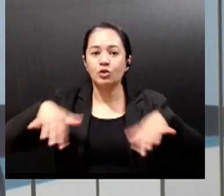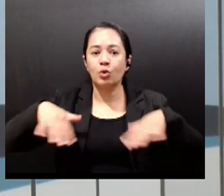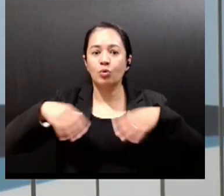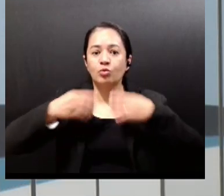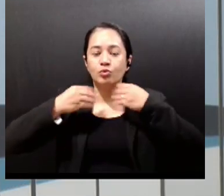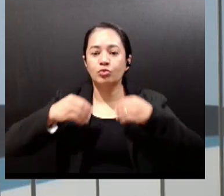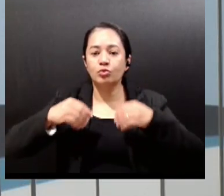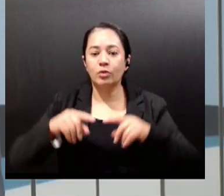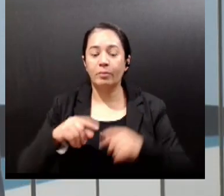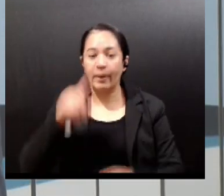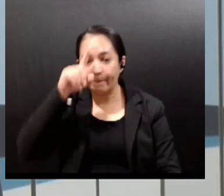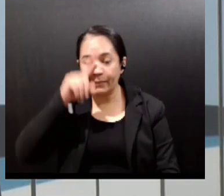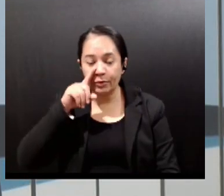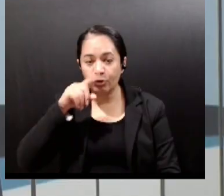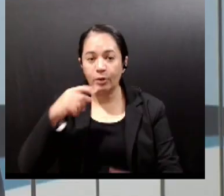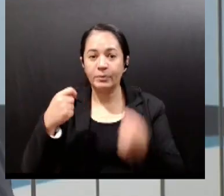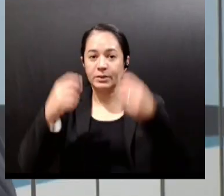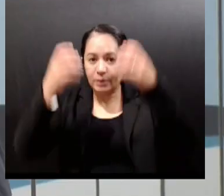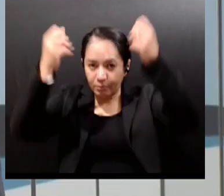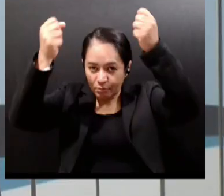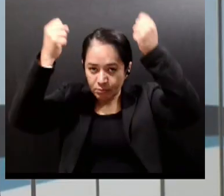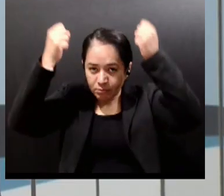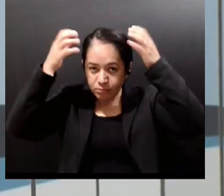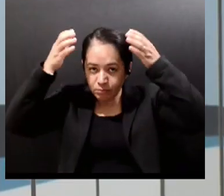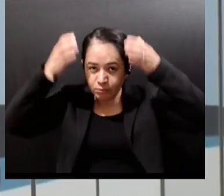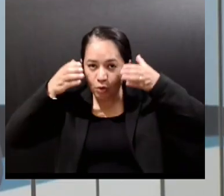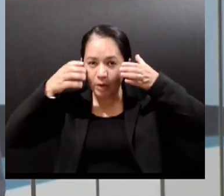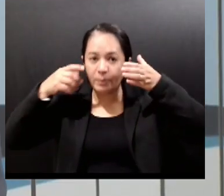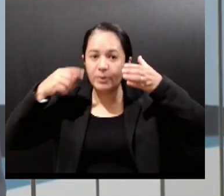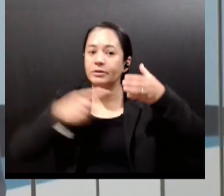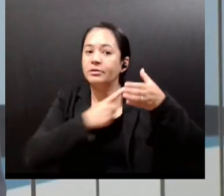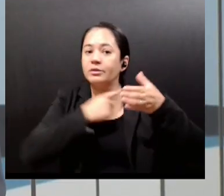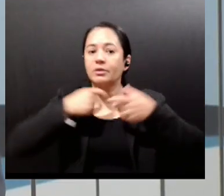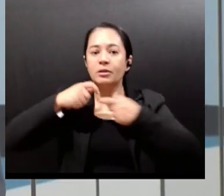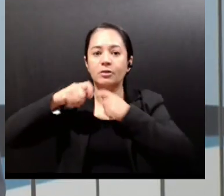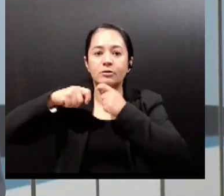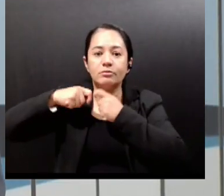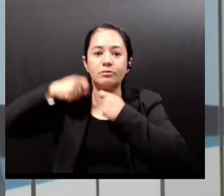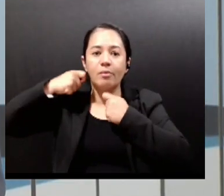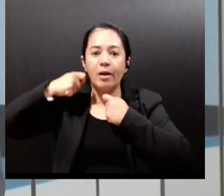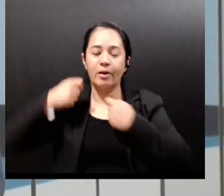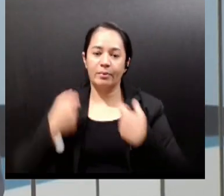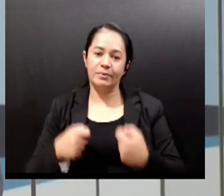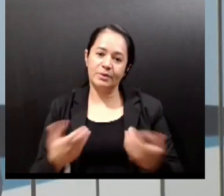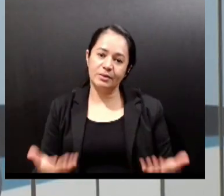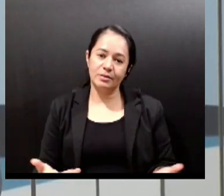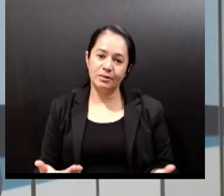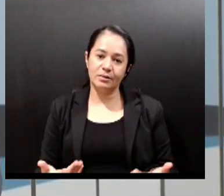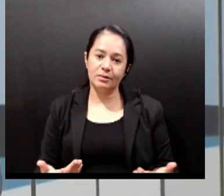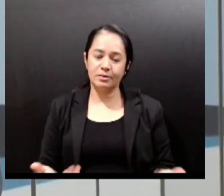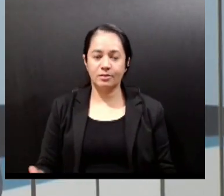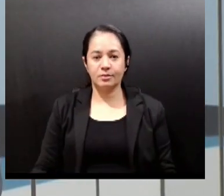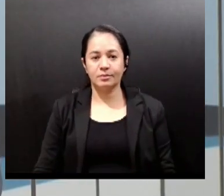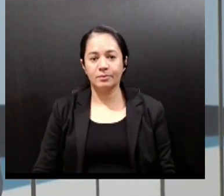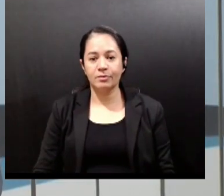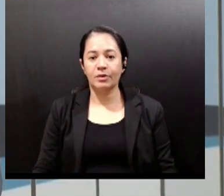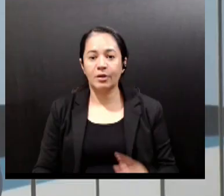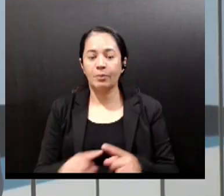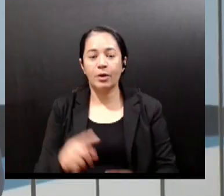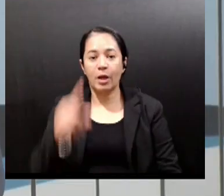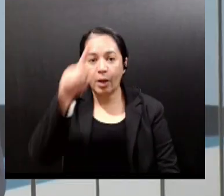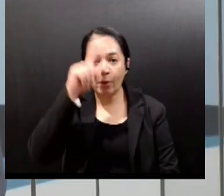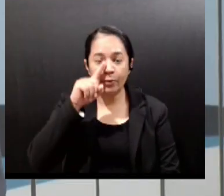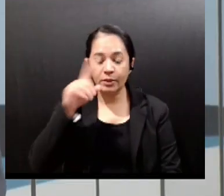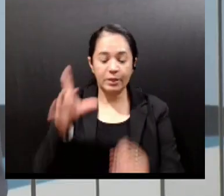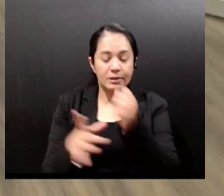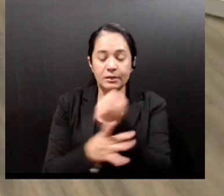dizer, você não pode sair de um trajeto sem verificar que o capacete esteja afivelado, porque é uma questão de segurança.